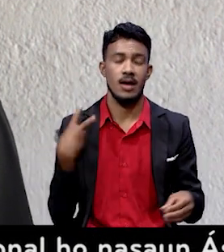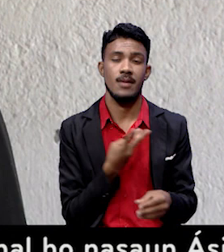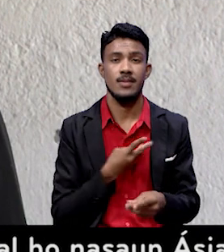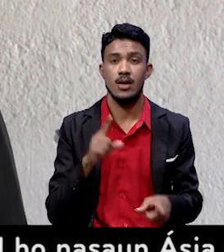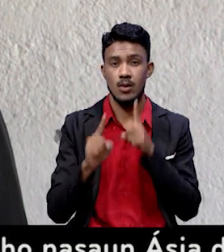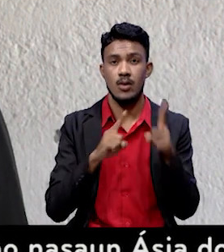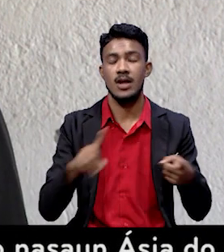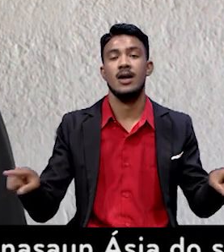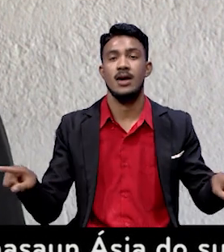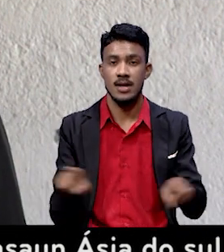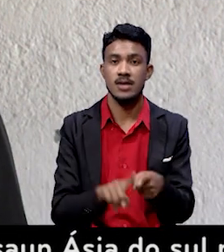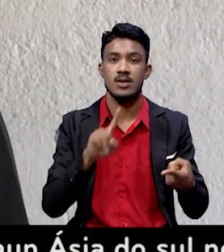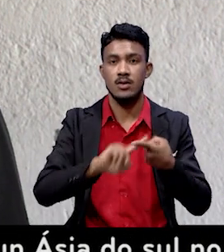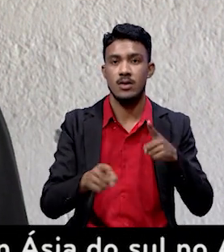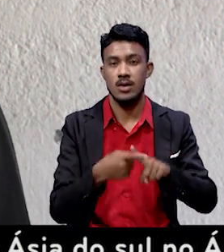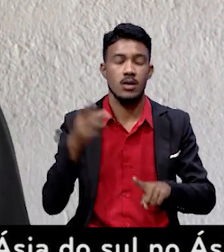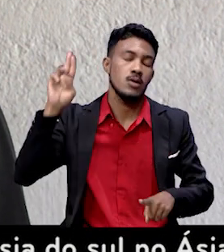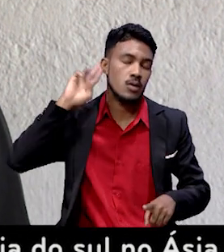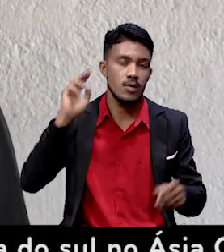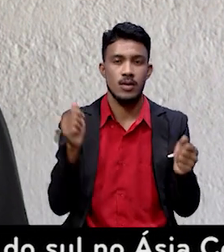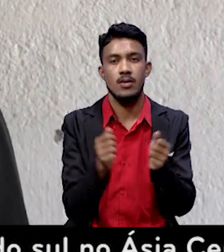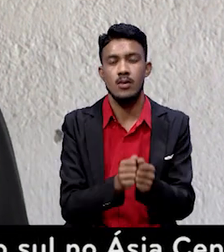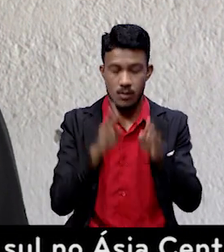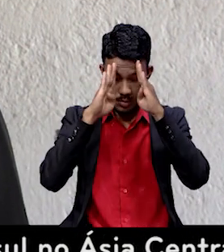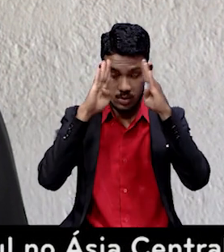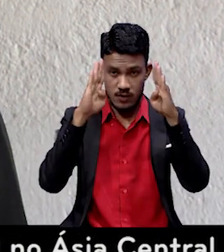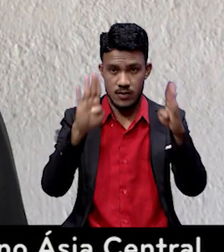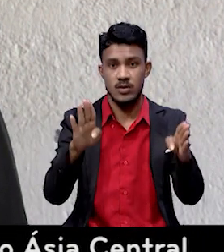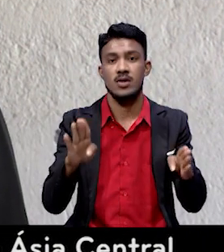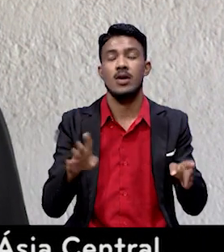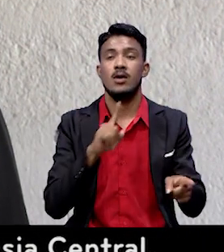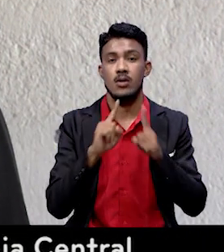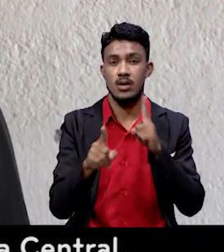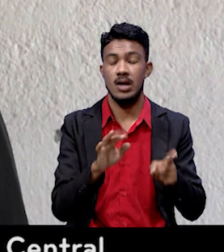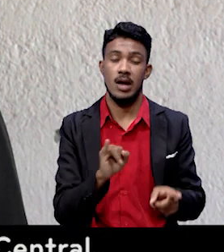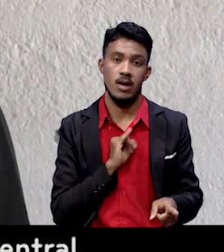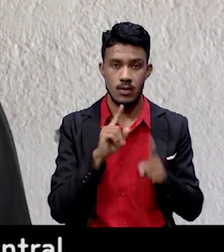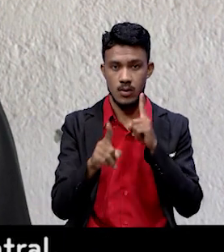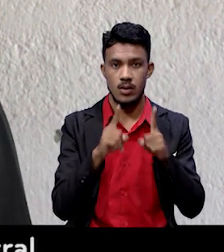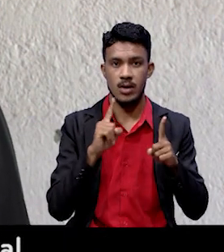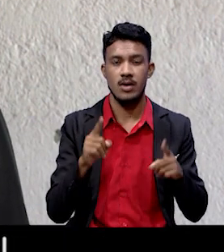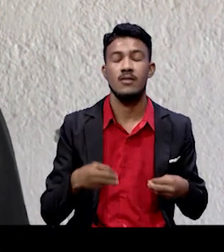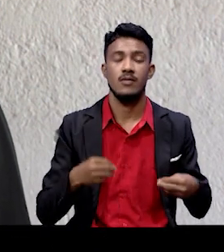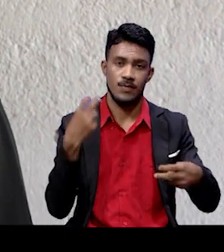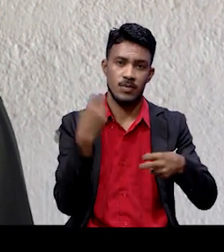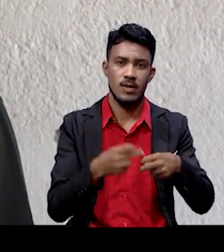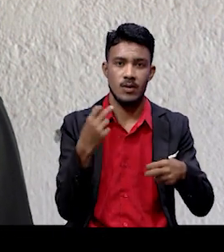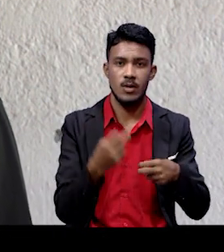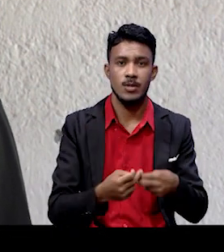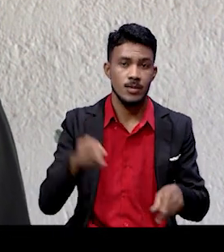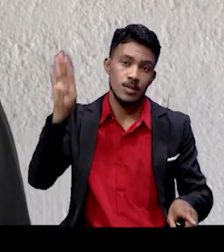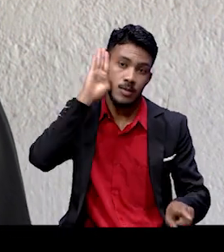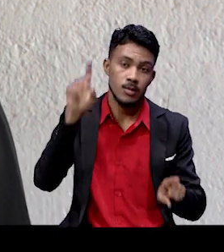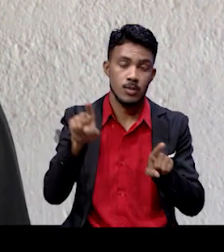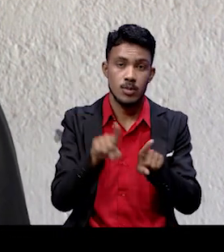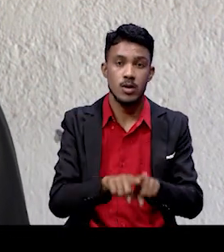um dito. Nerona, a atenção, a minha colega, a conta de uma preocupação, uma bolsa na minha, a minha